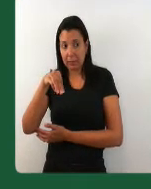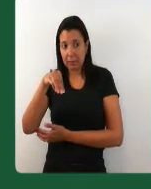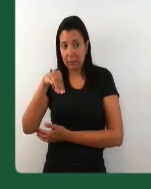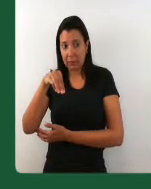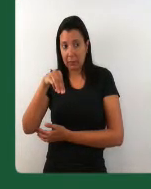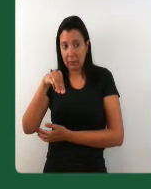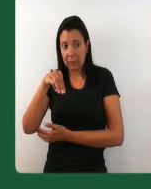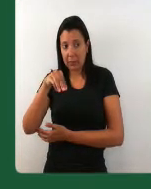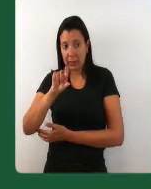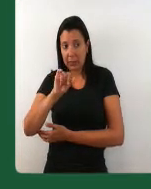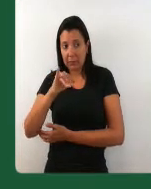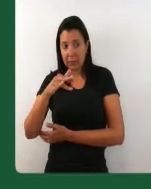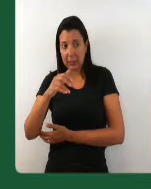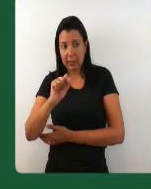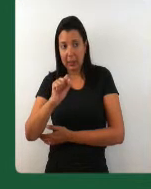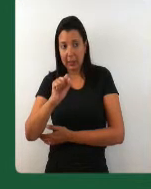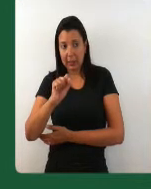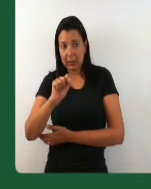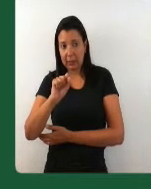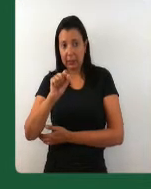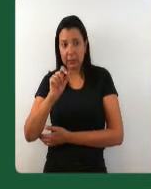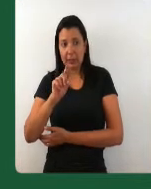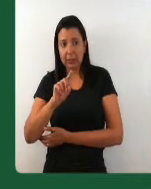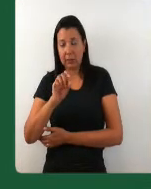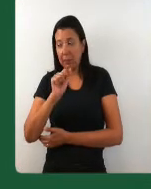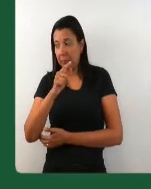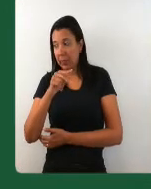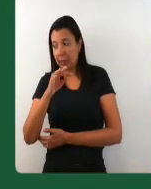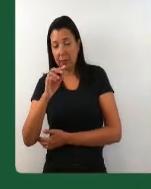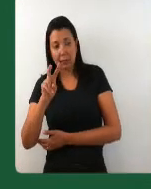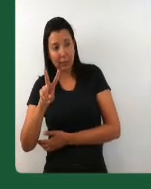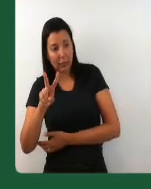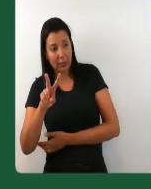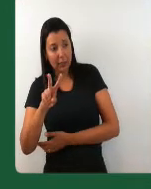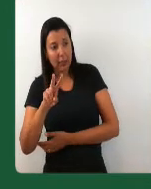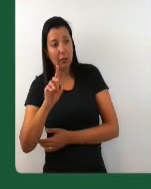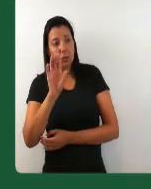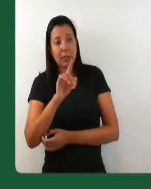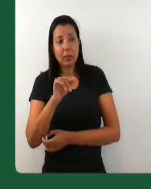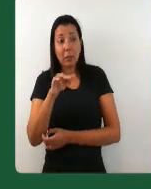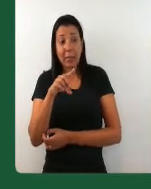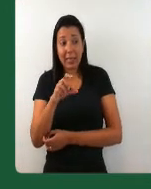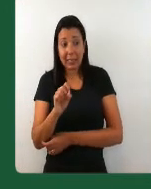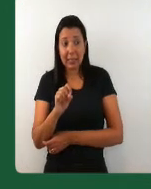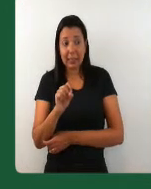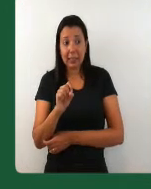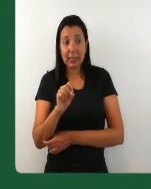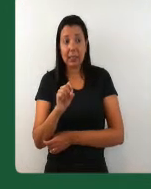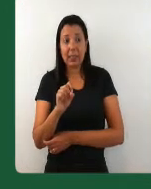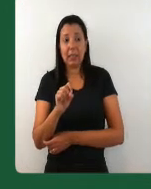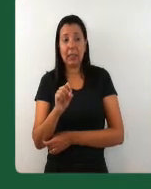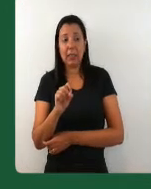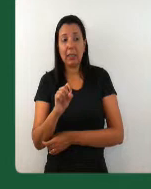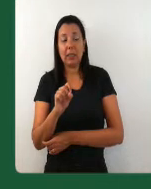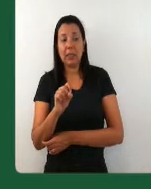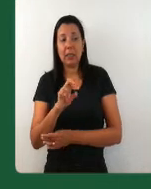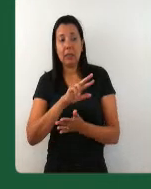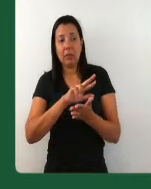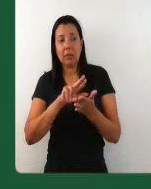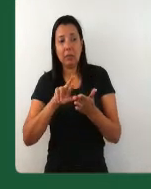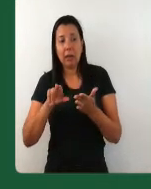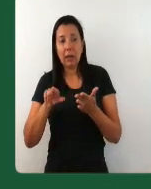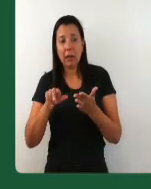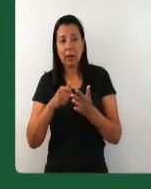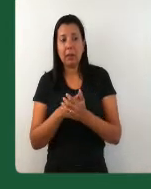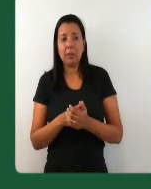Subu Sabiá, Smile Train, EPTV, Fundação Prada, Litens Automotive